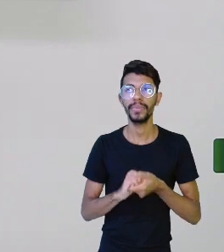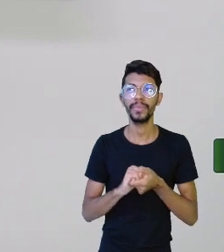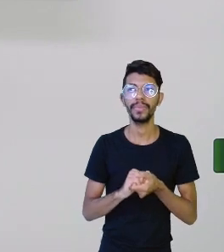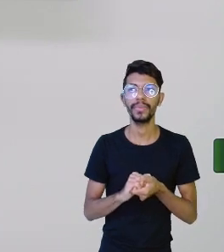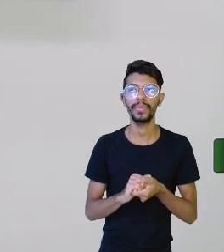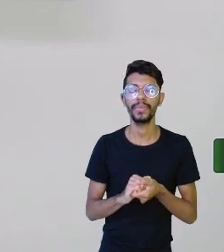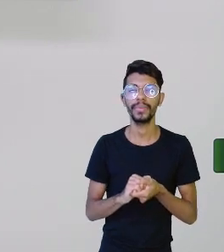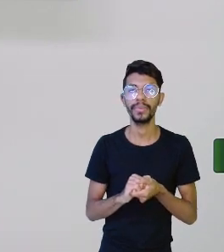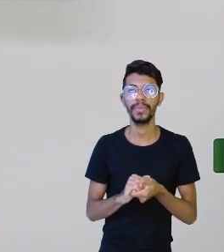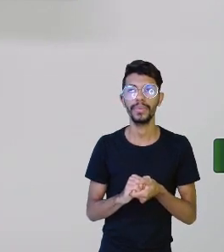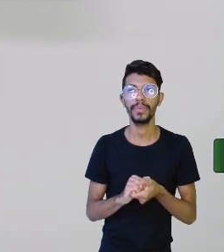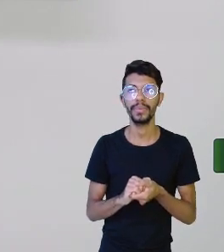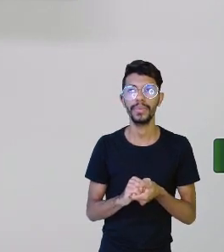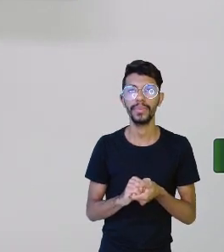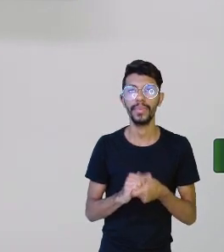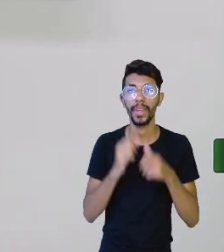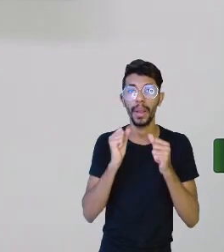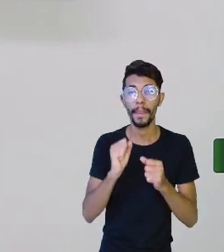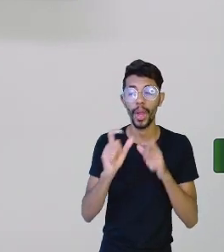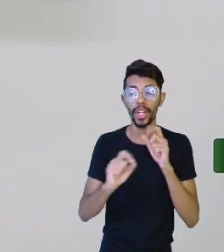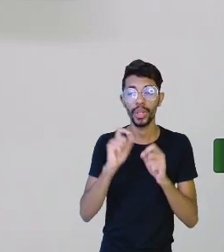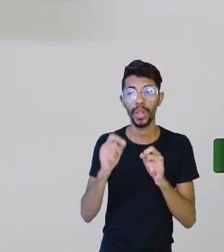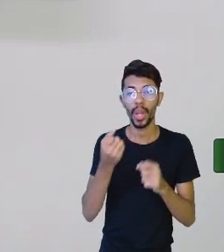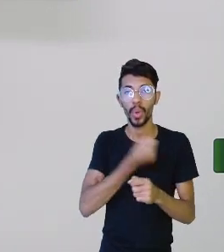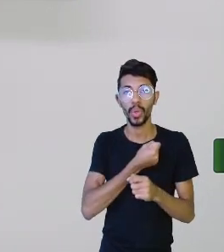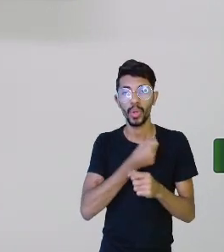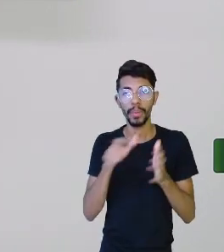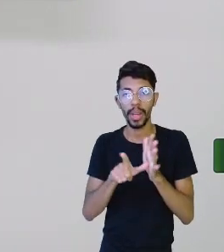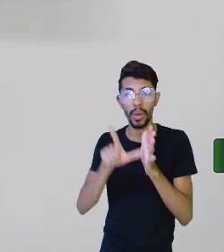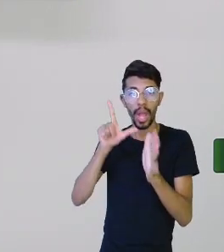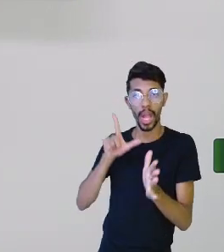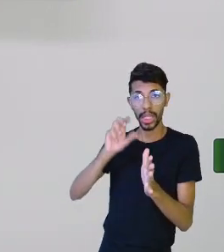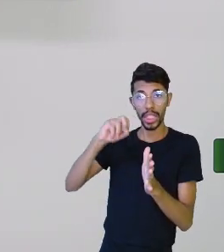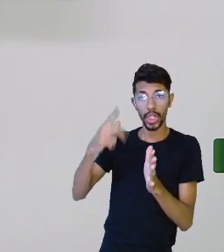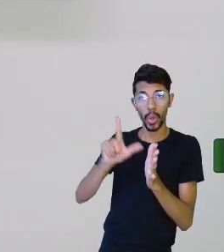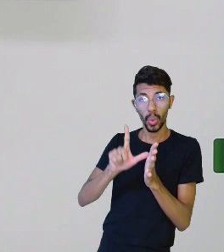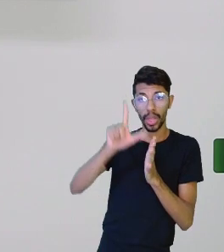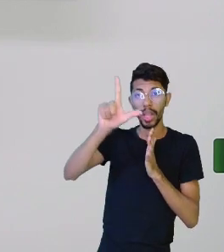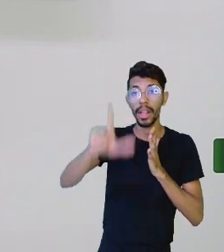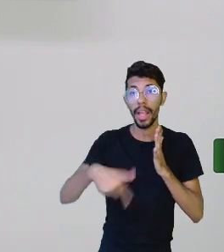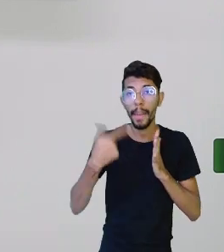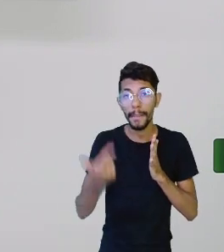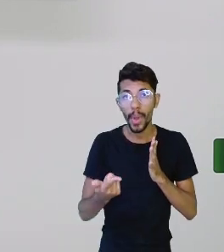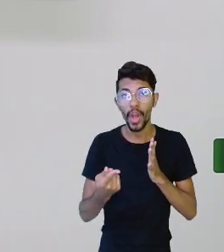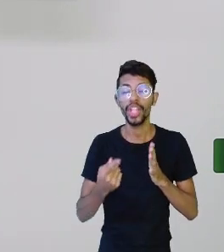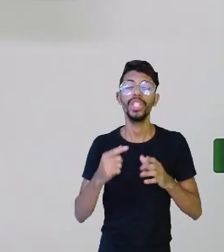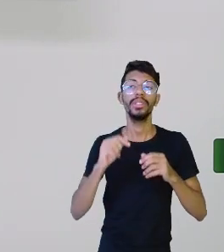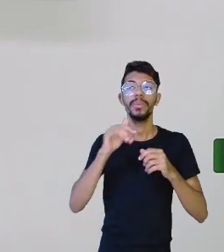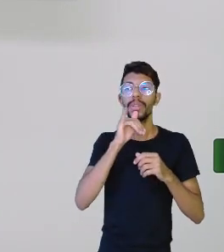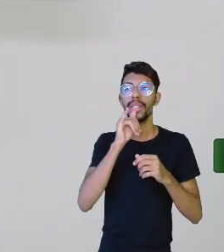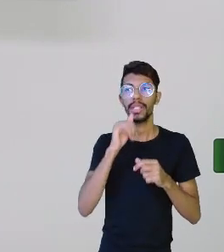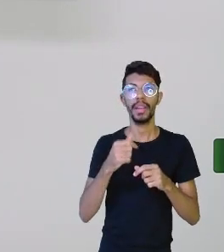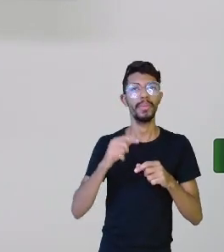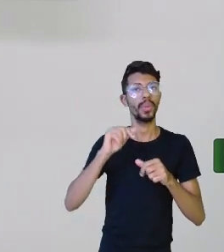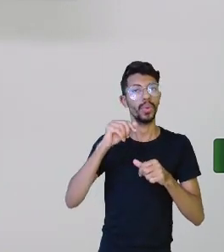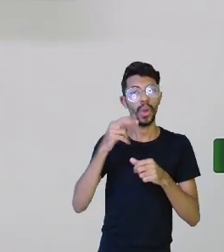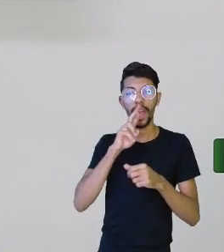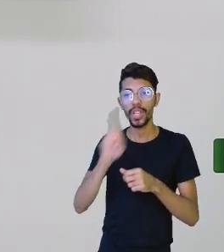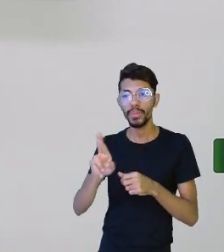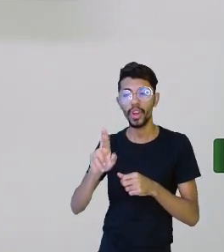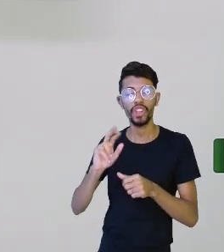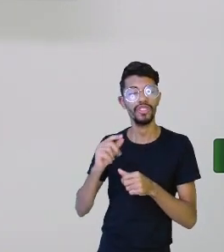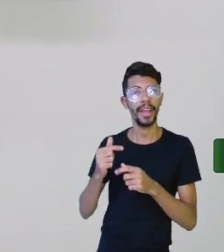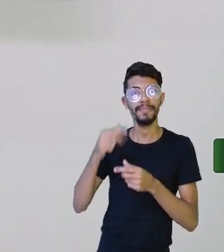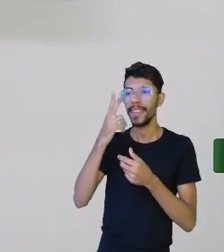um número vir antes ou depois da multiplicação, o resultado, o produto da multiplicação não vai ser alterado,